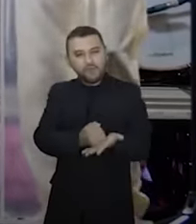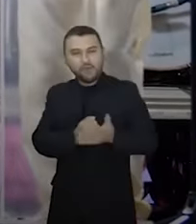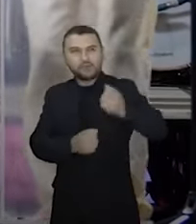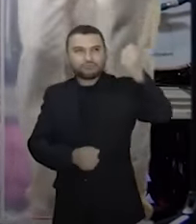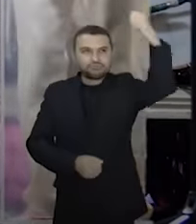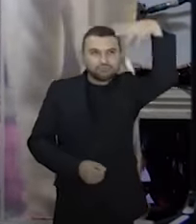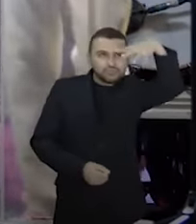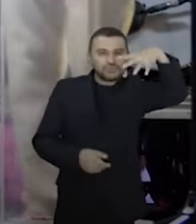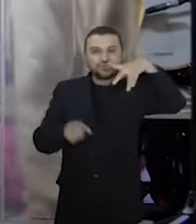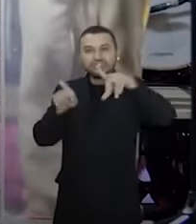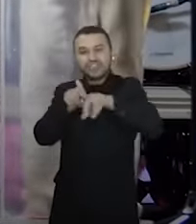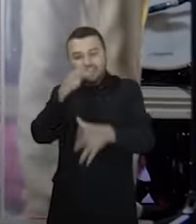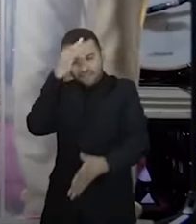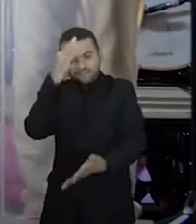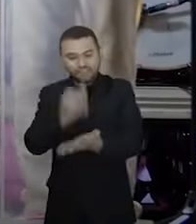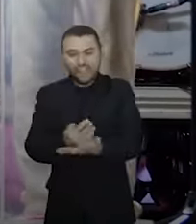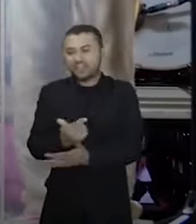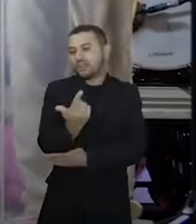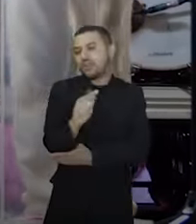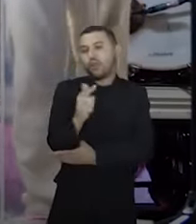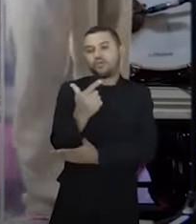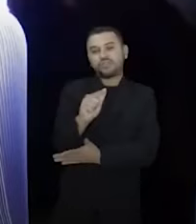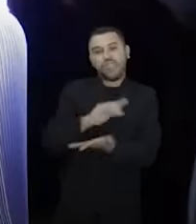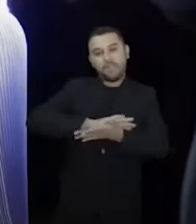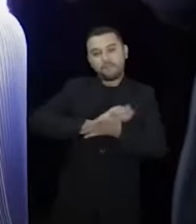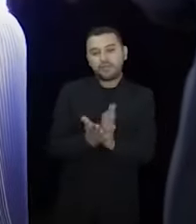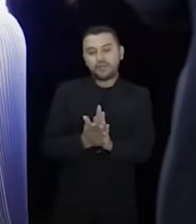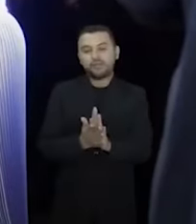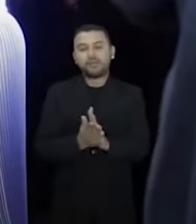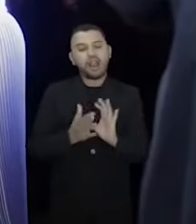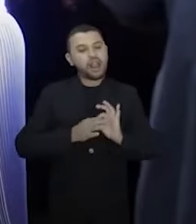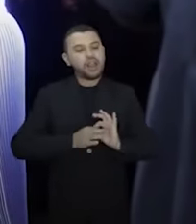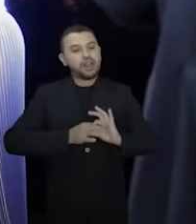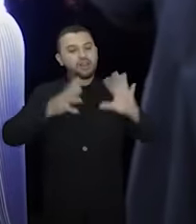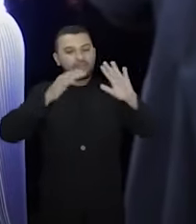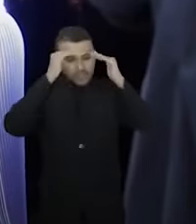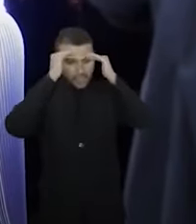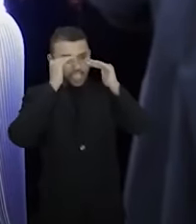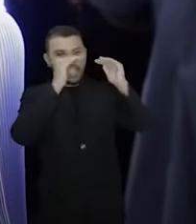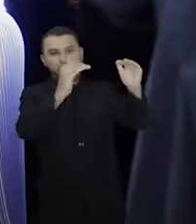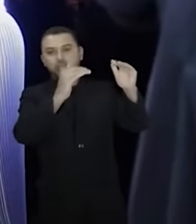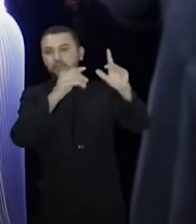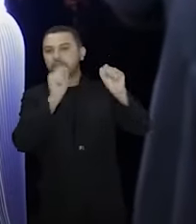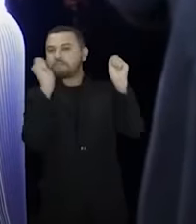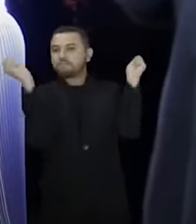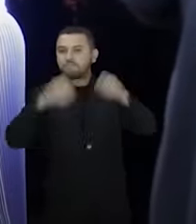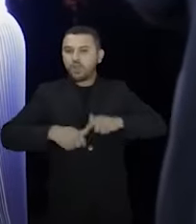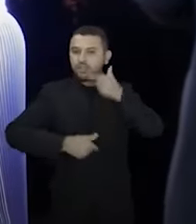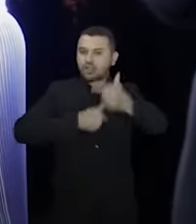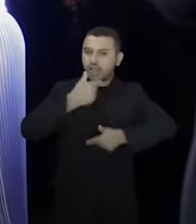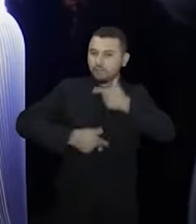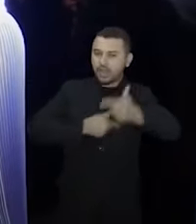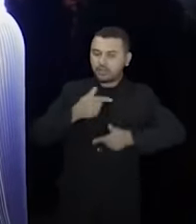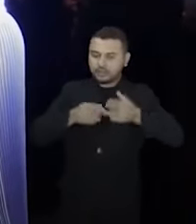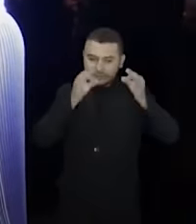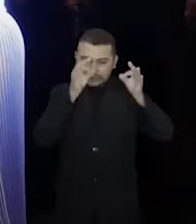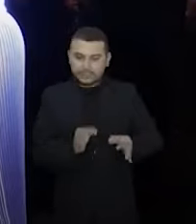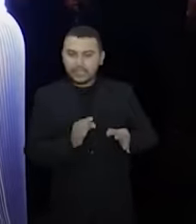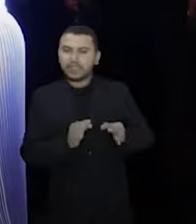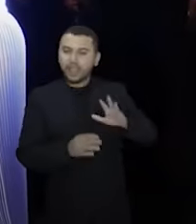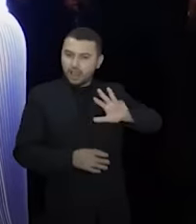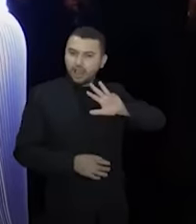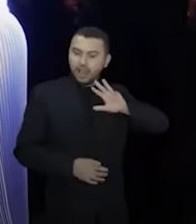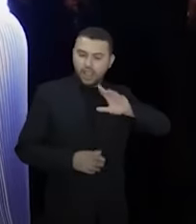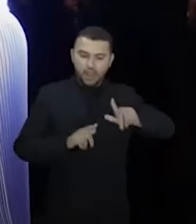sem preconceito, liberdade com respeito, ação com discernimento, é luta